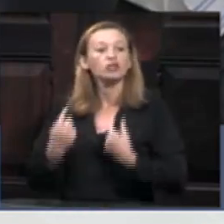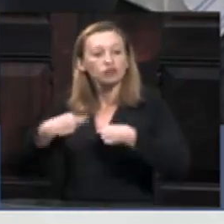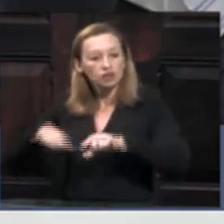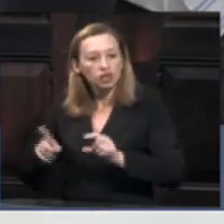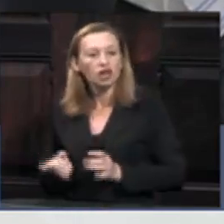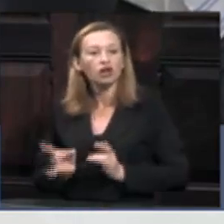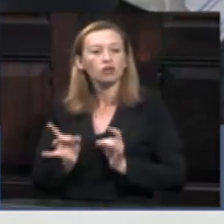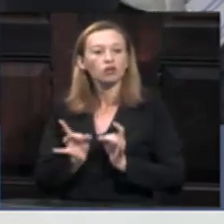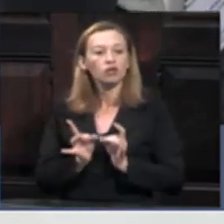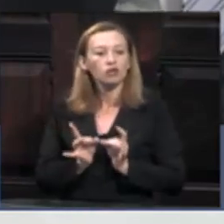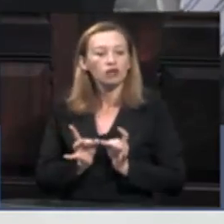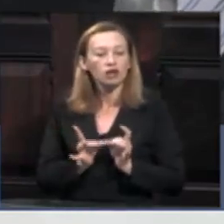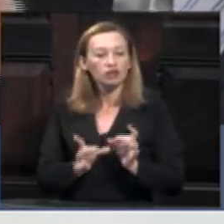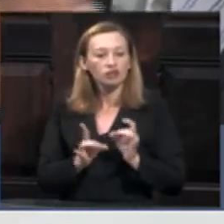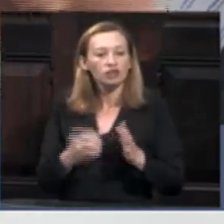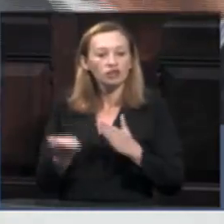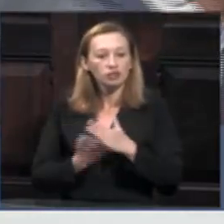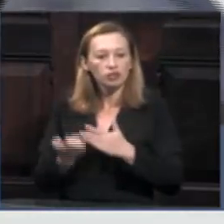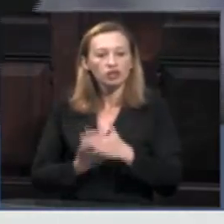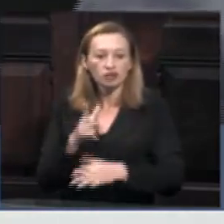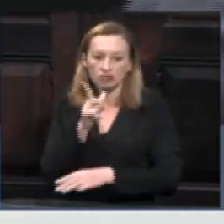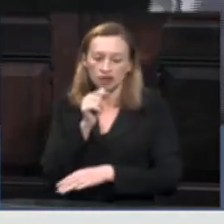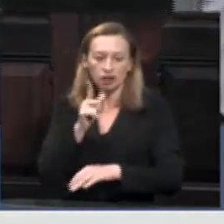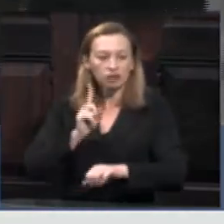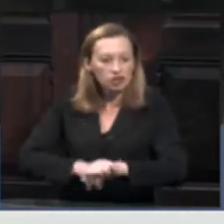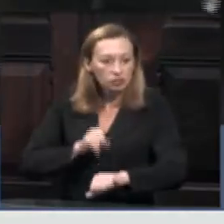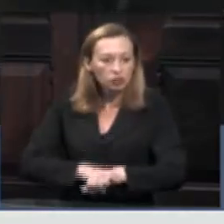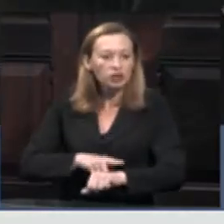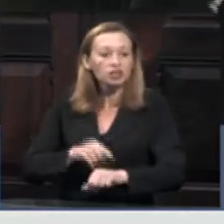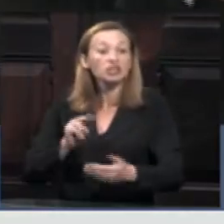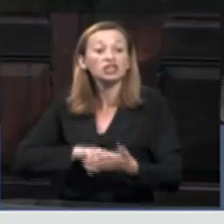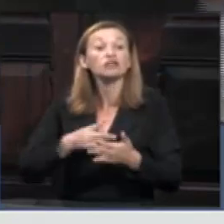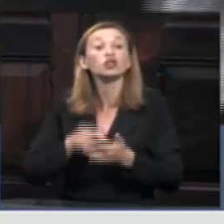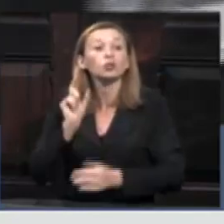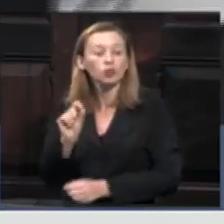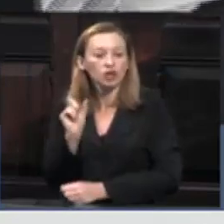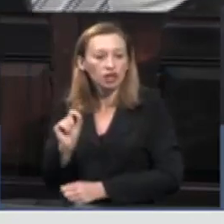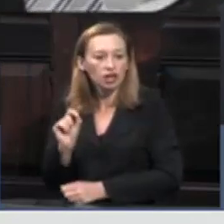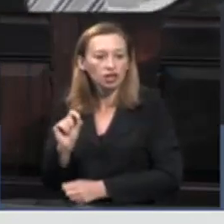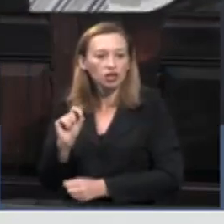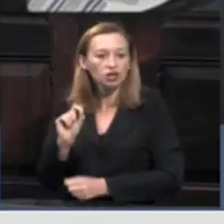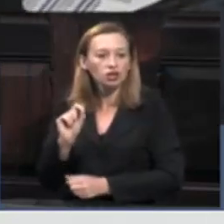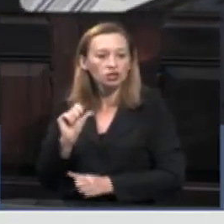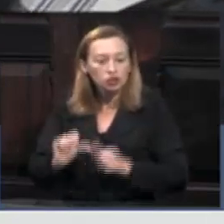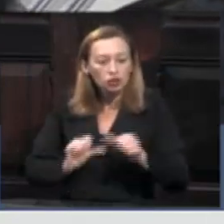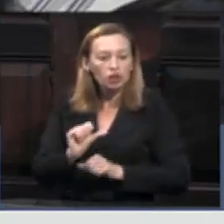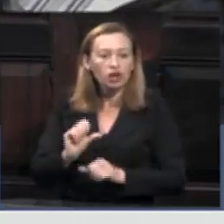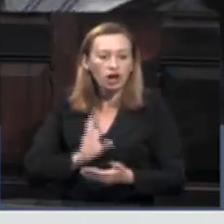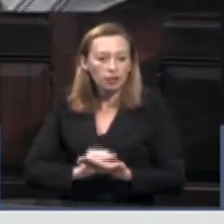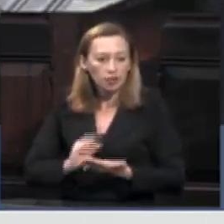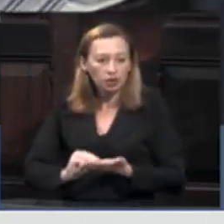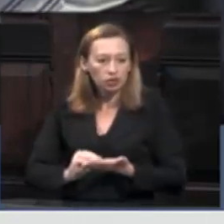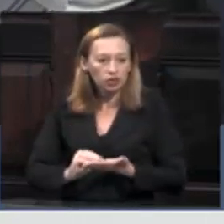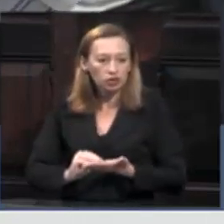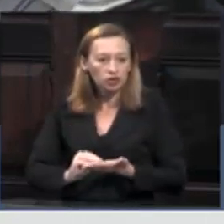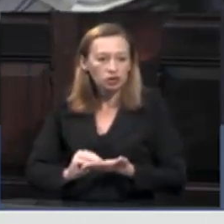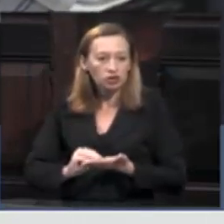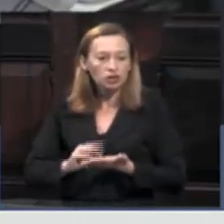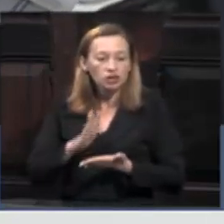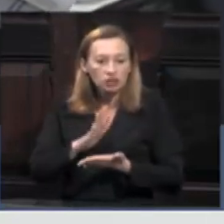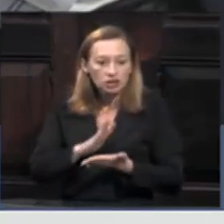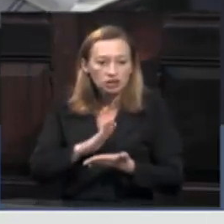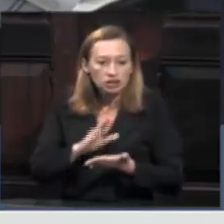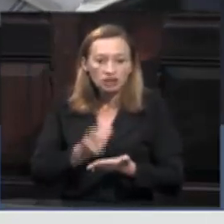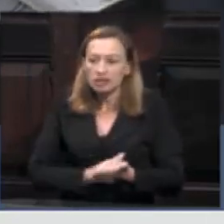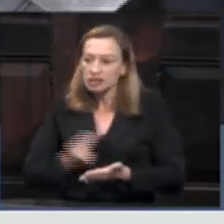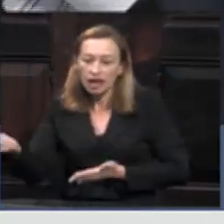contrário à privatização da SEDAI nesse momento significa bloquear a pauta, significa sair do